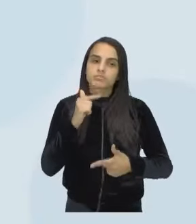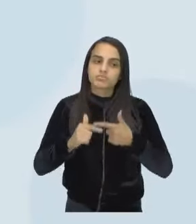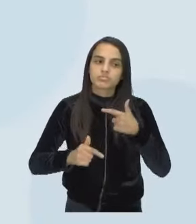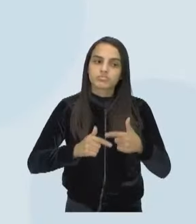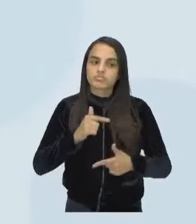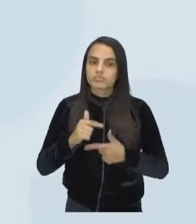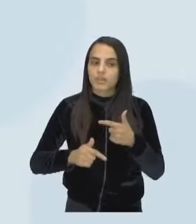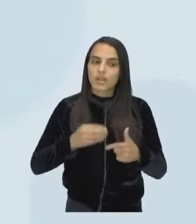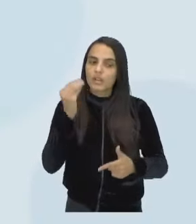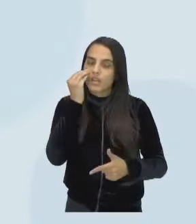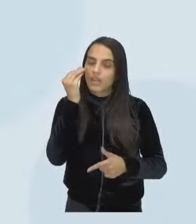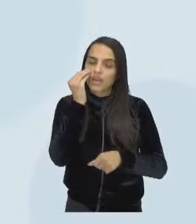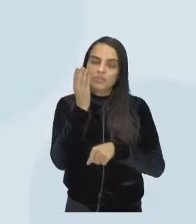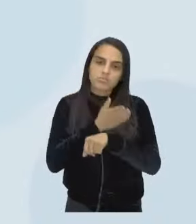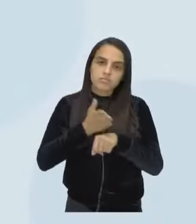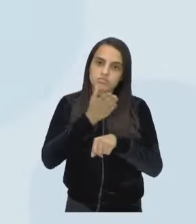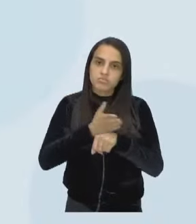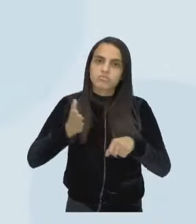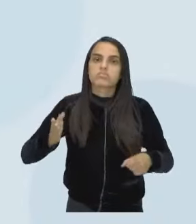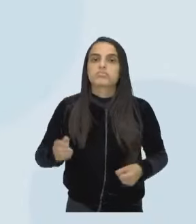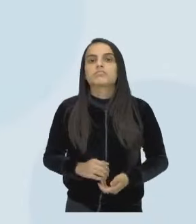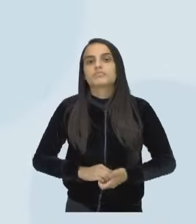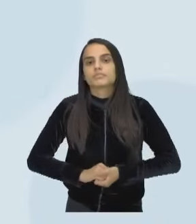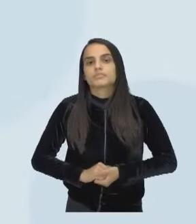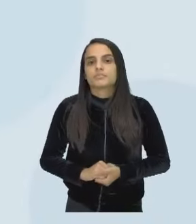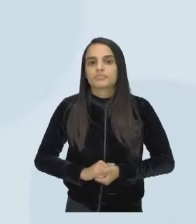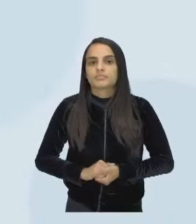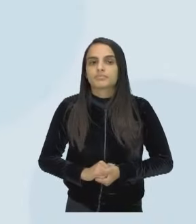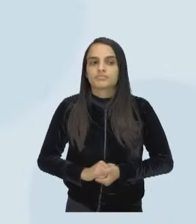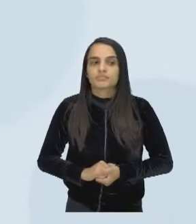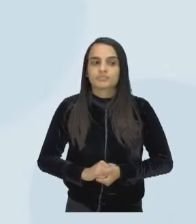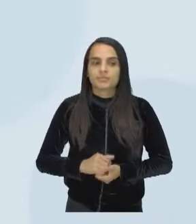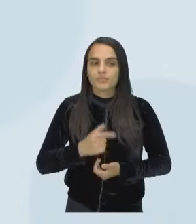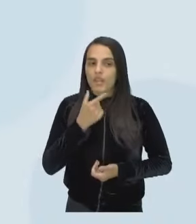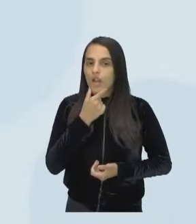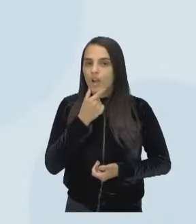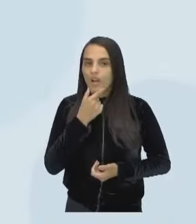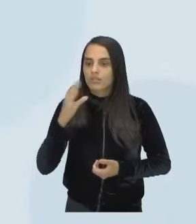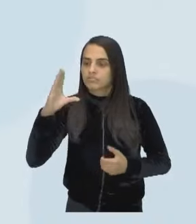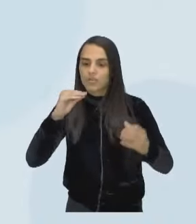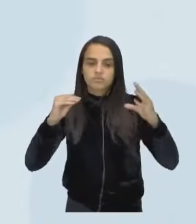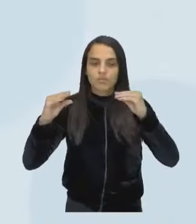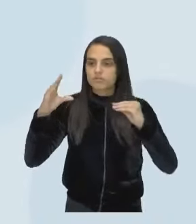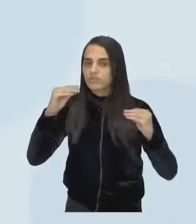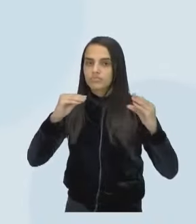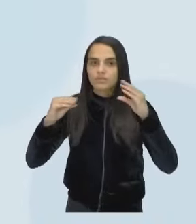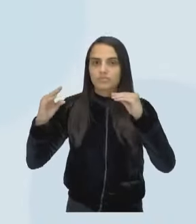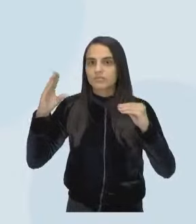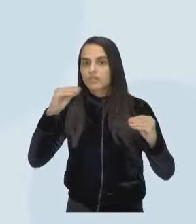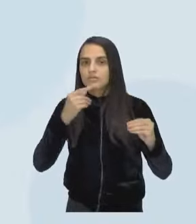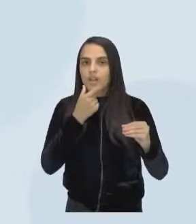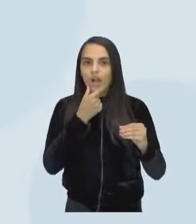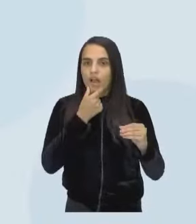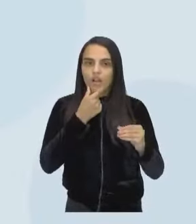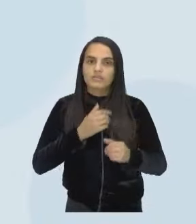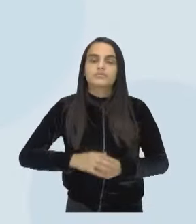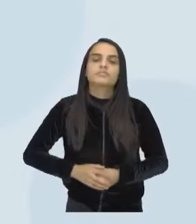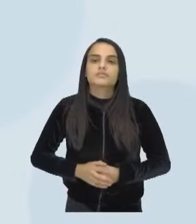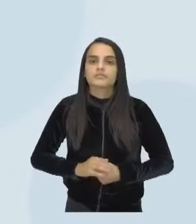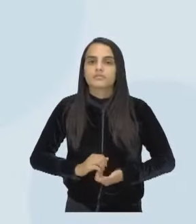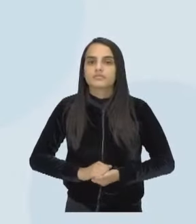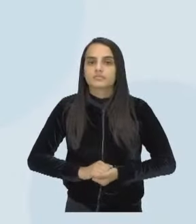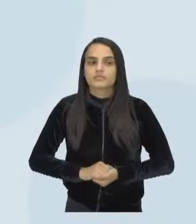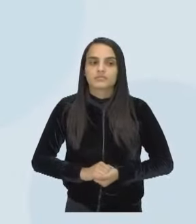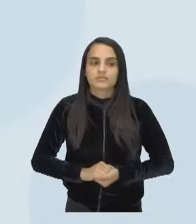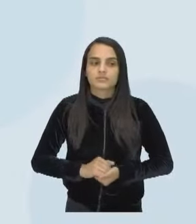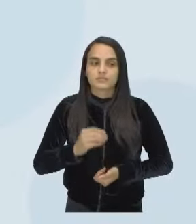Bora! Psychologist. Psychologist. Again, psychologist. Psychologist. Okay? Tentem repetir. A letra P, ela não